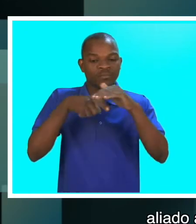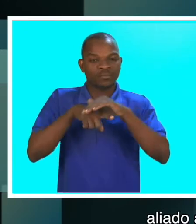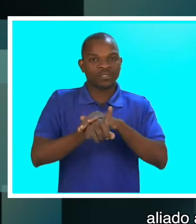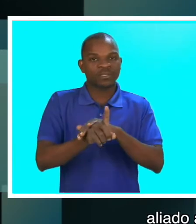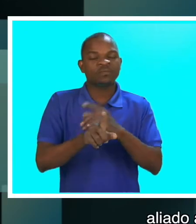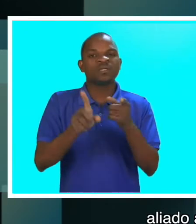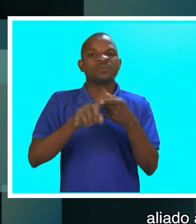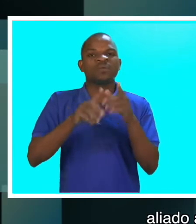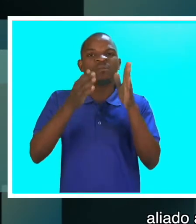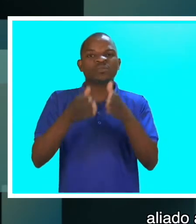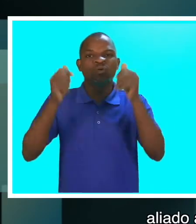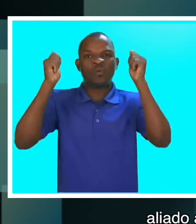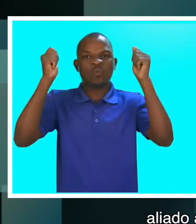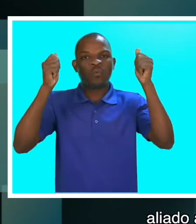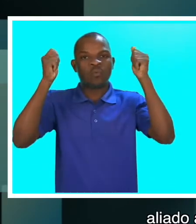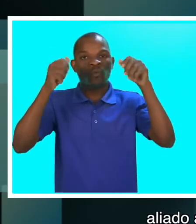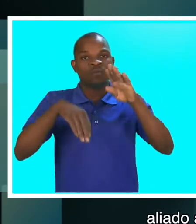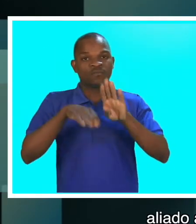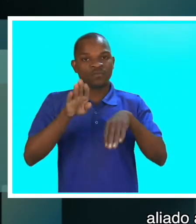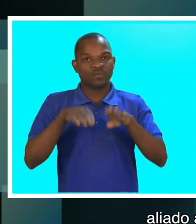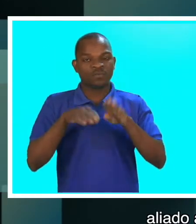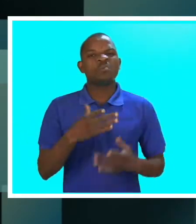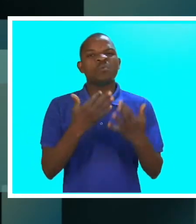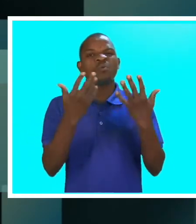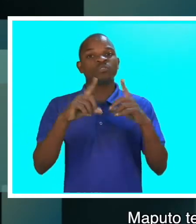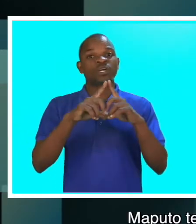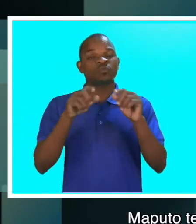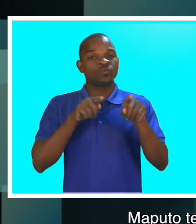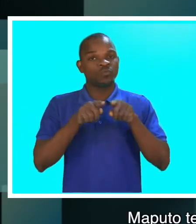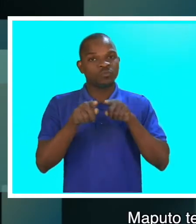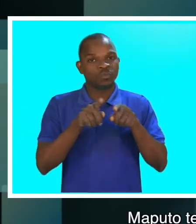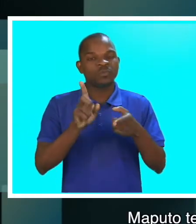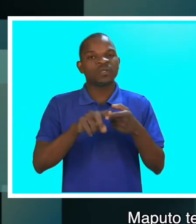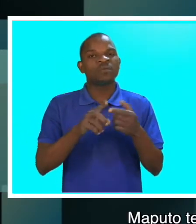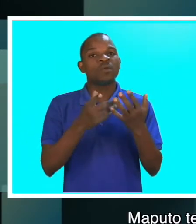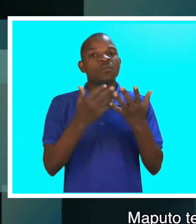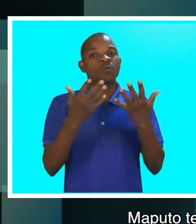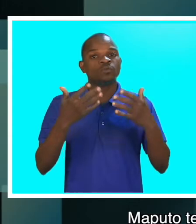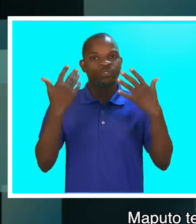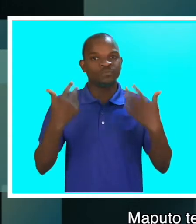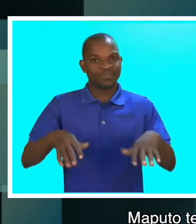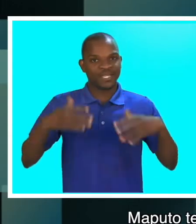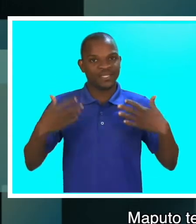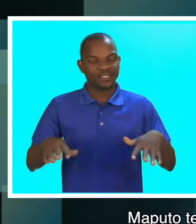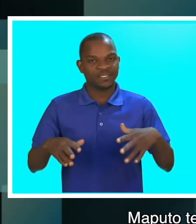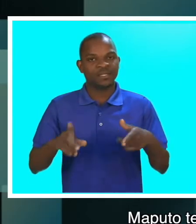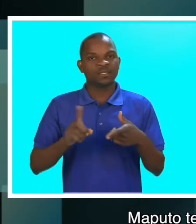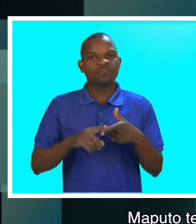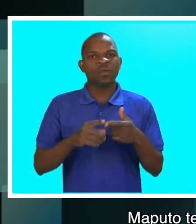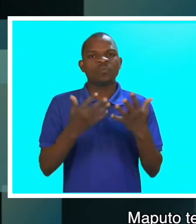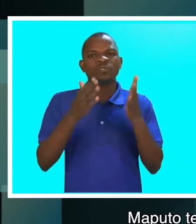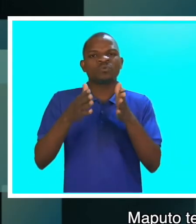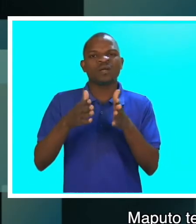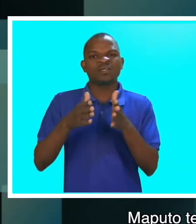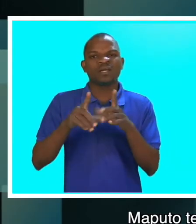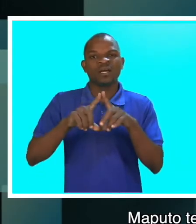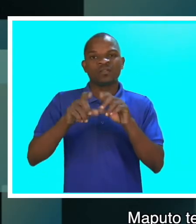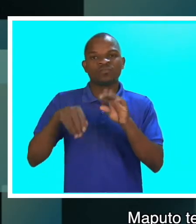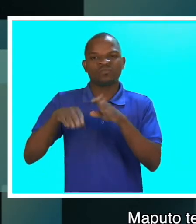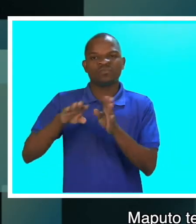adeptos dos palcos de futebol. O Maputo tem muitas competições ou muitos